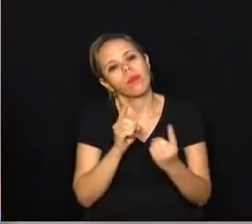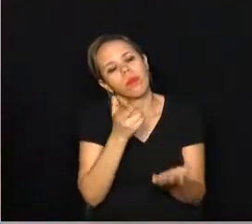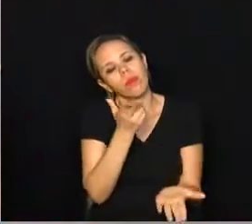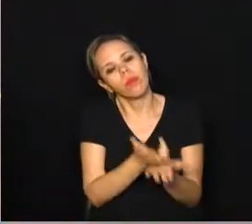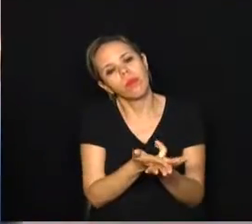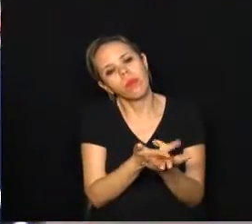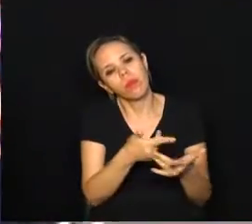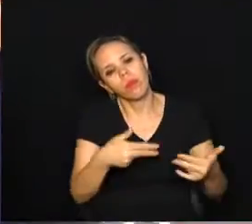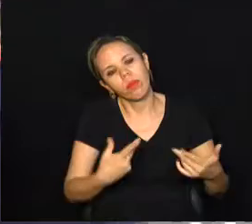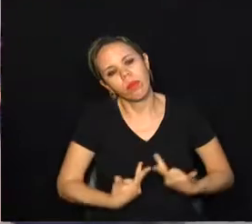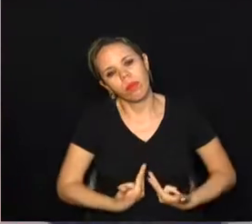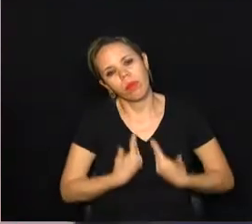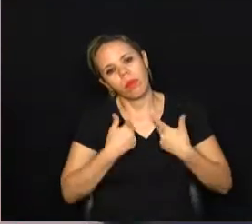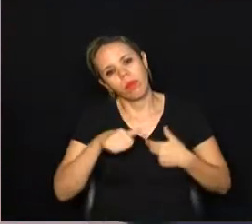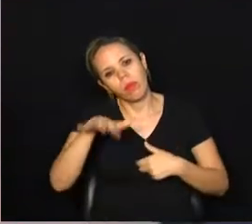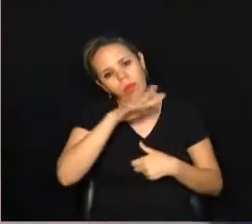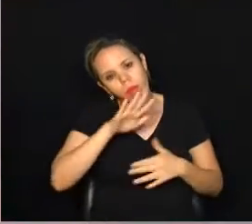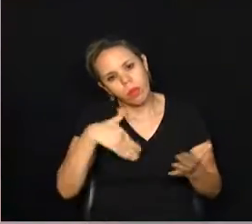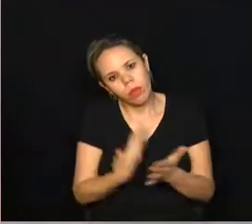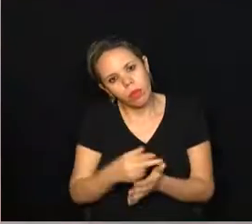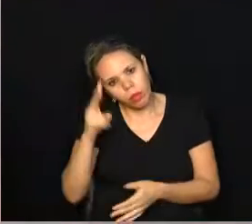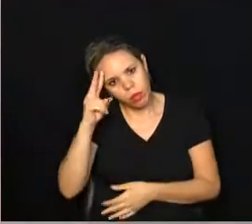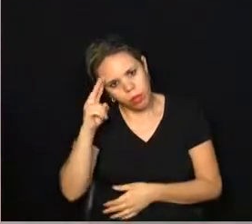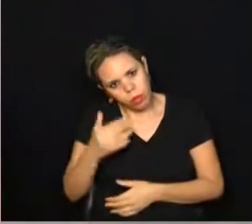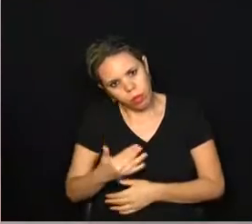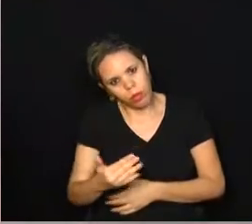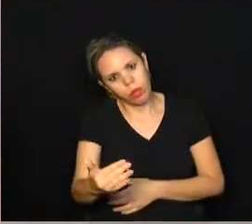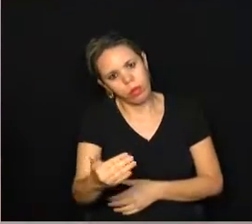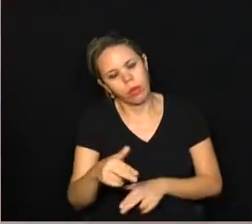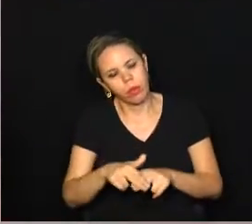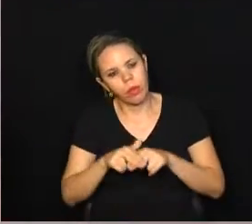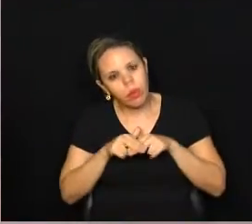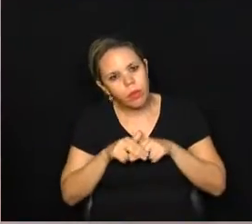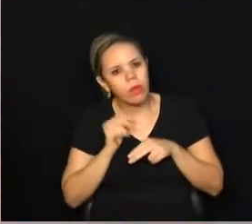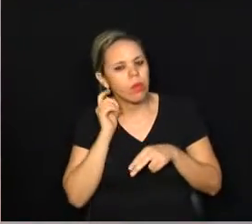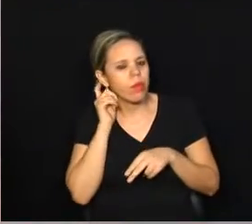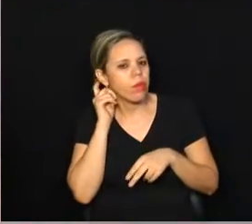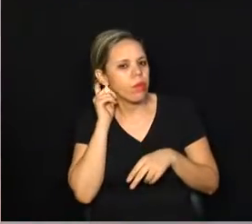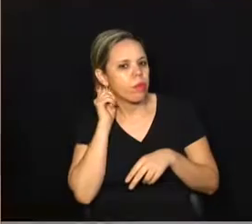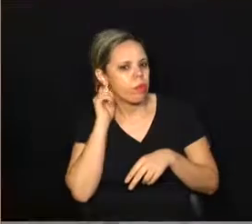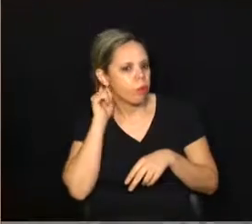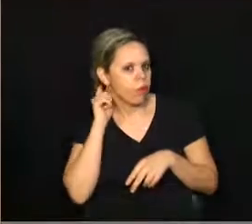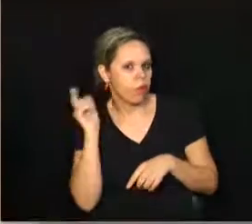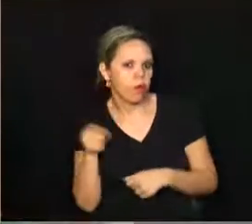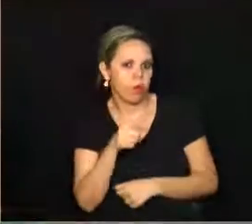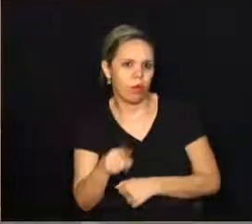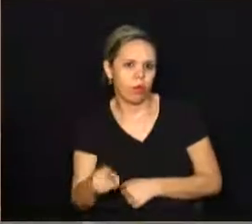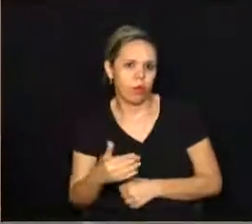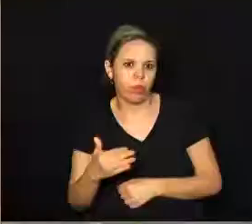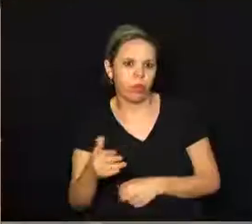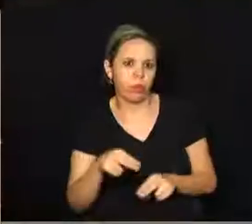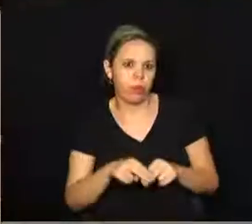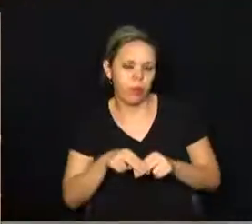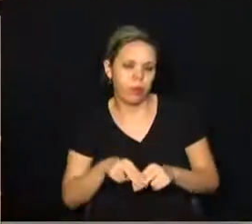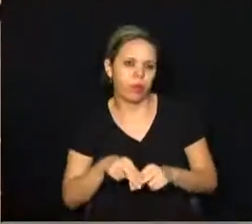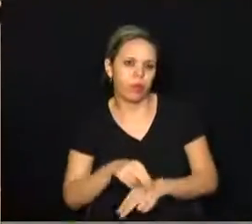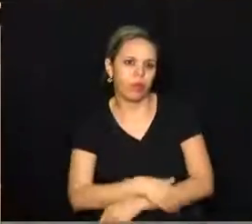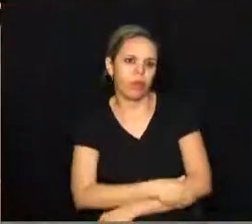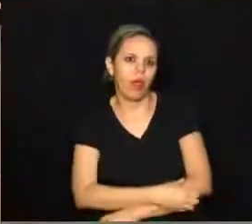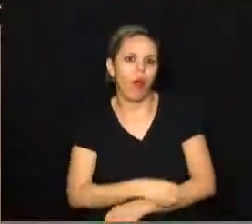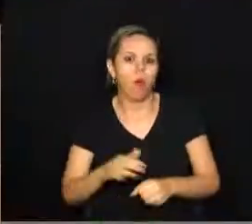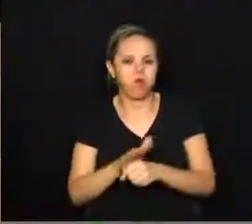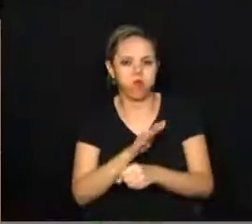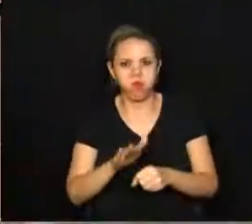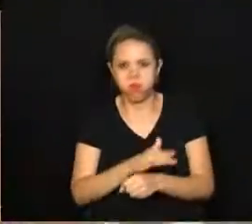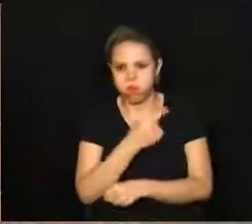internações e cirurgias eletivas até segunda-feira, portanto, perdurando aí por todo o feriado, se devem à